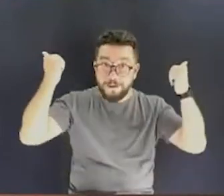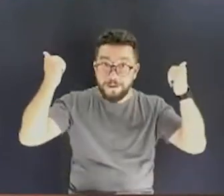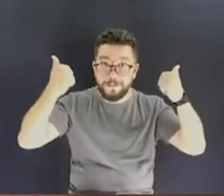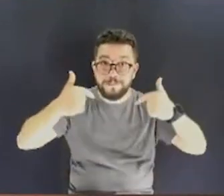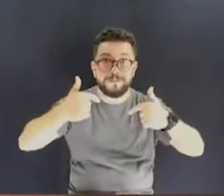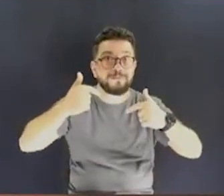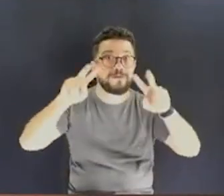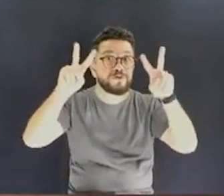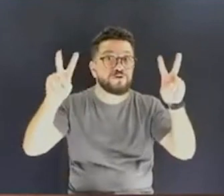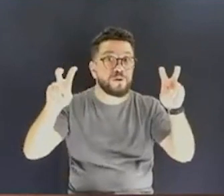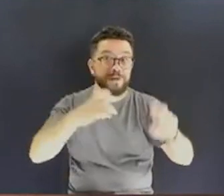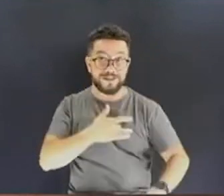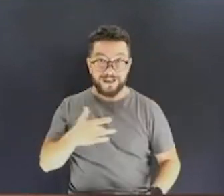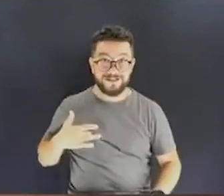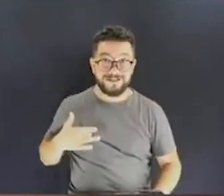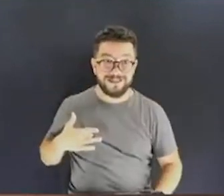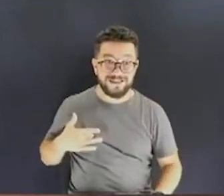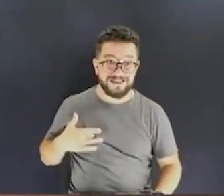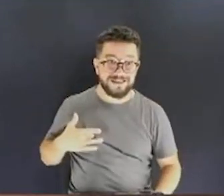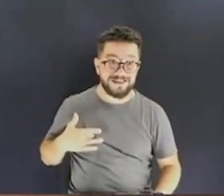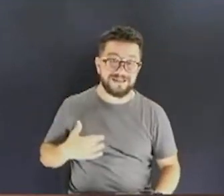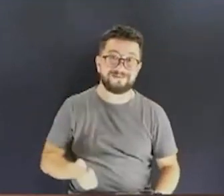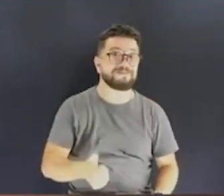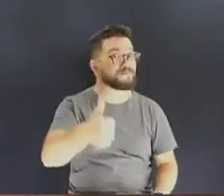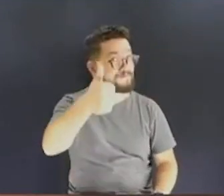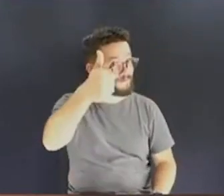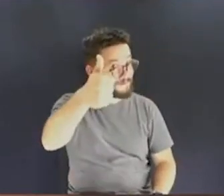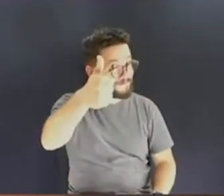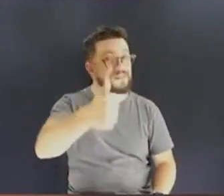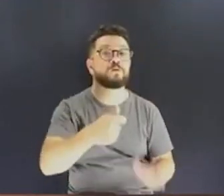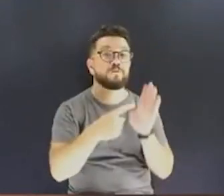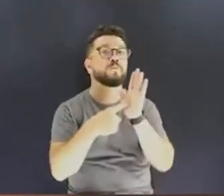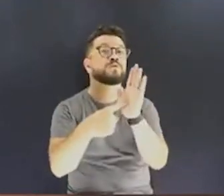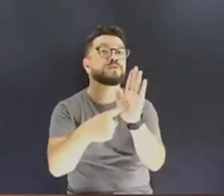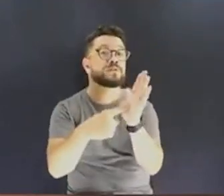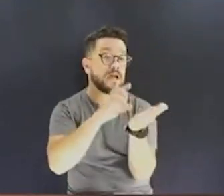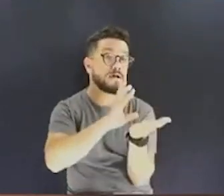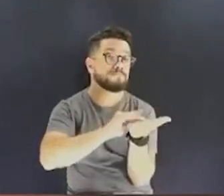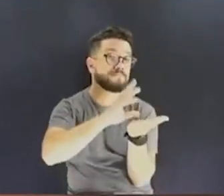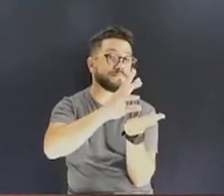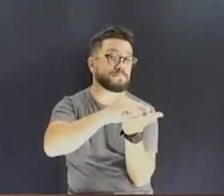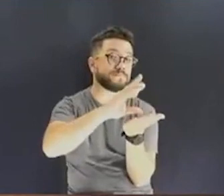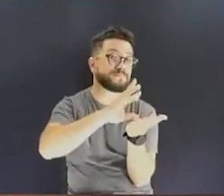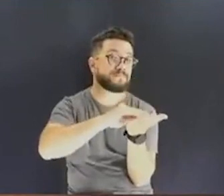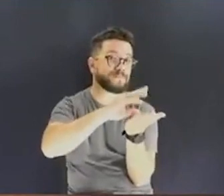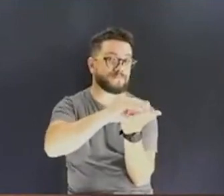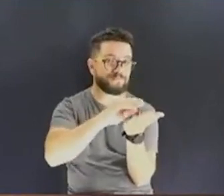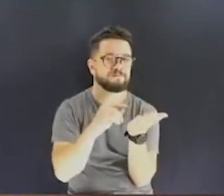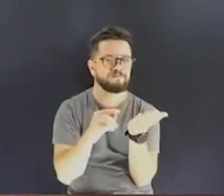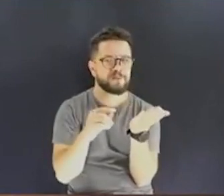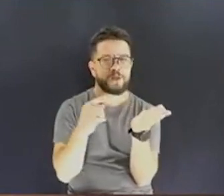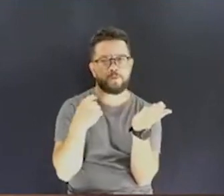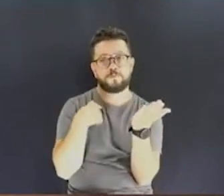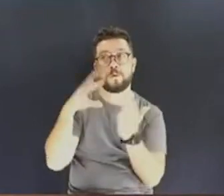apresentar. A saúde de Curitiba em números, só para vocês entenderem, e já cito as fontes,